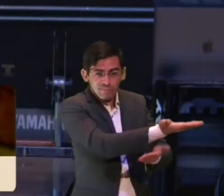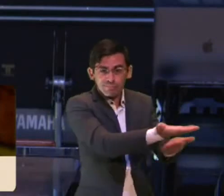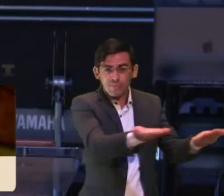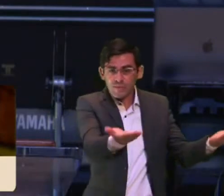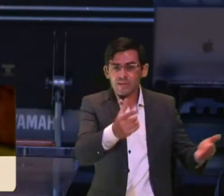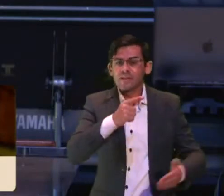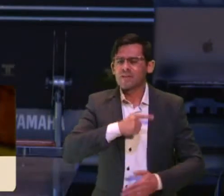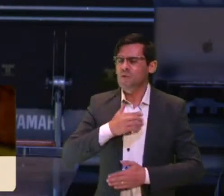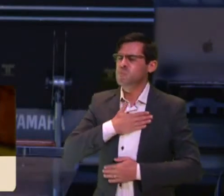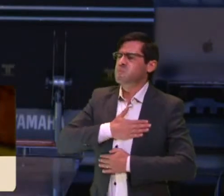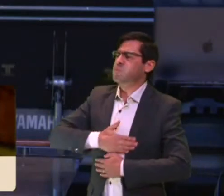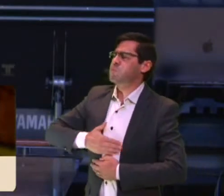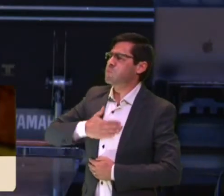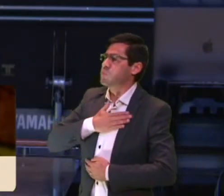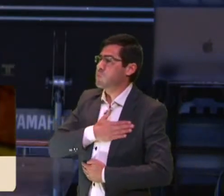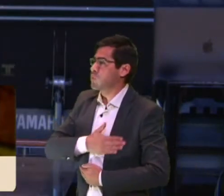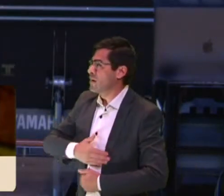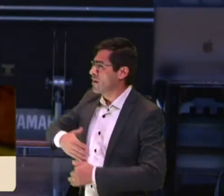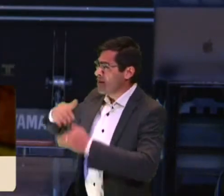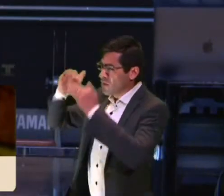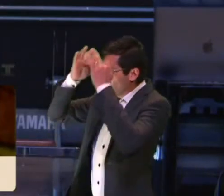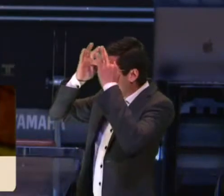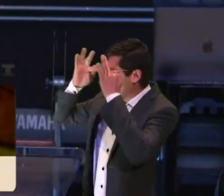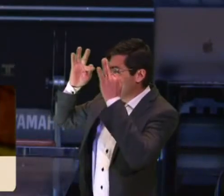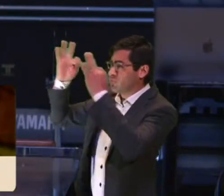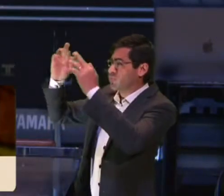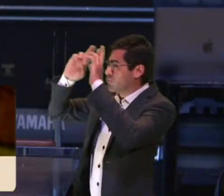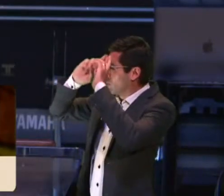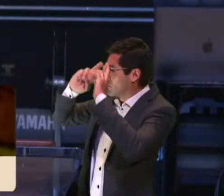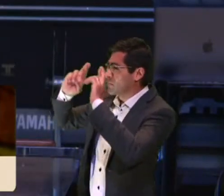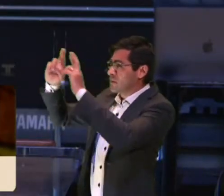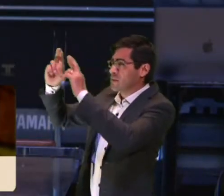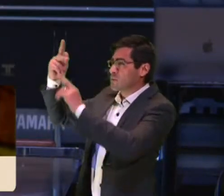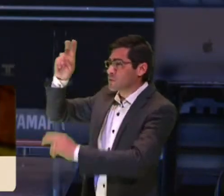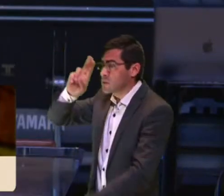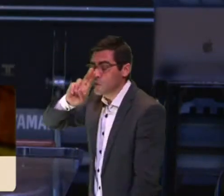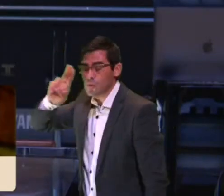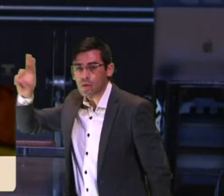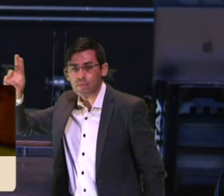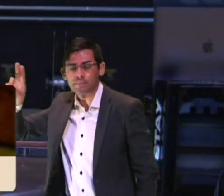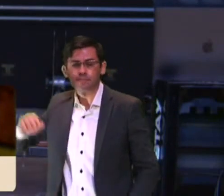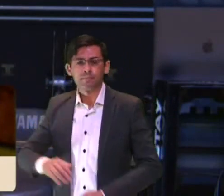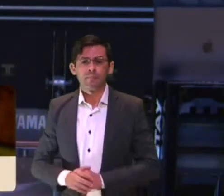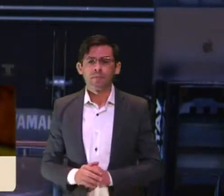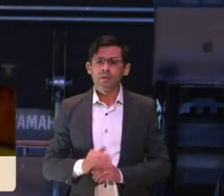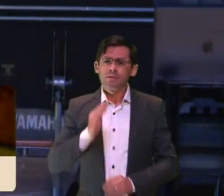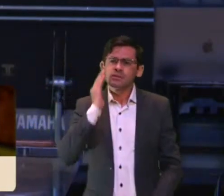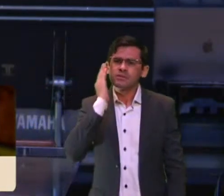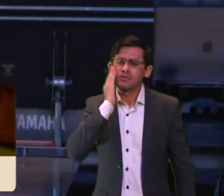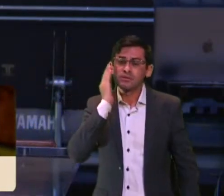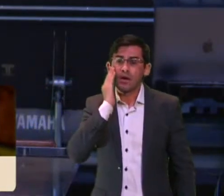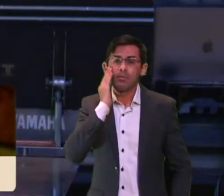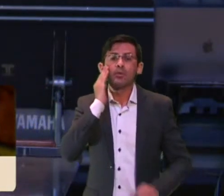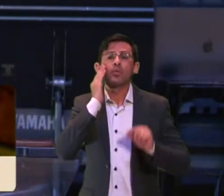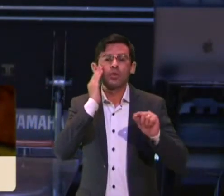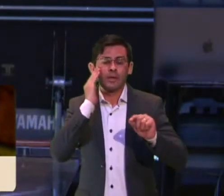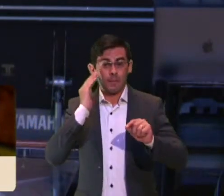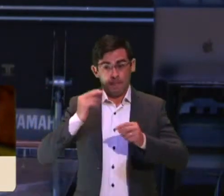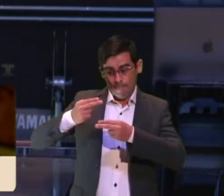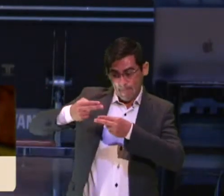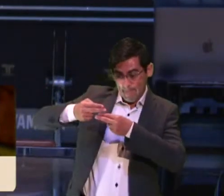têm prazer em temer o teu nome. E sabe, é interessante a função que